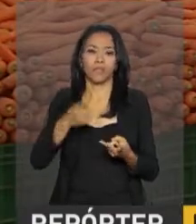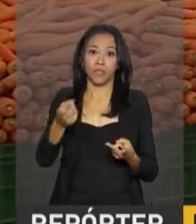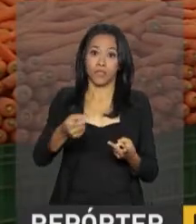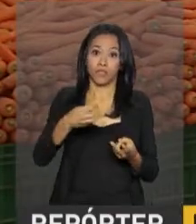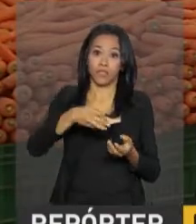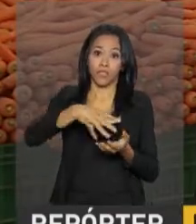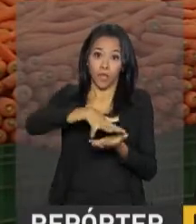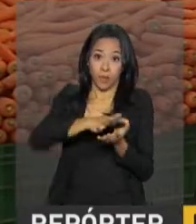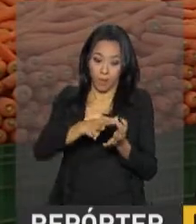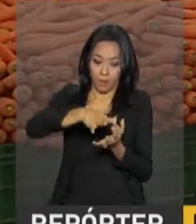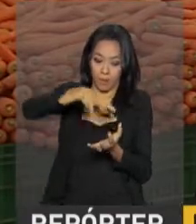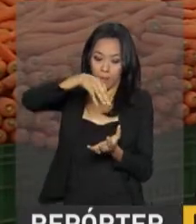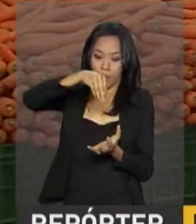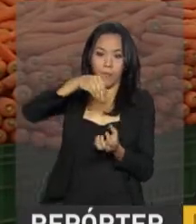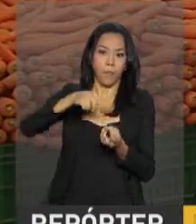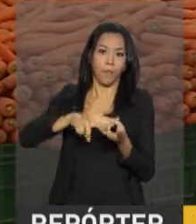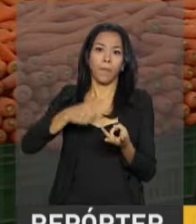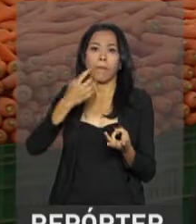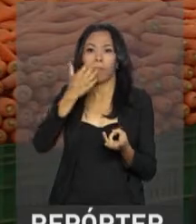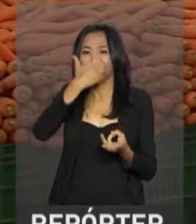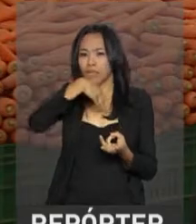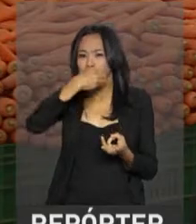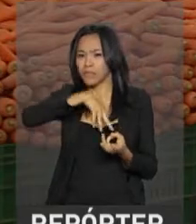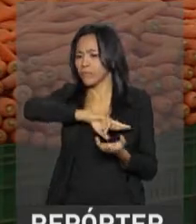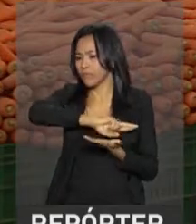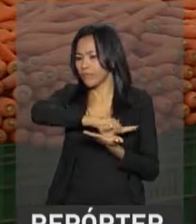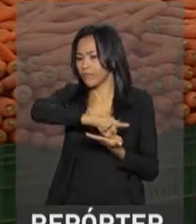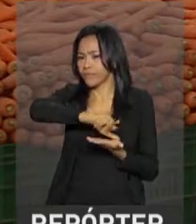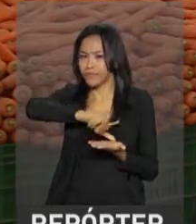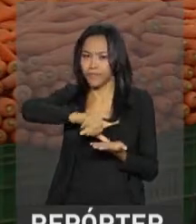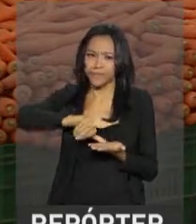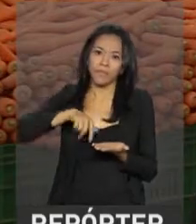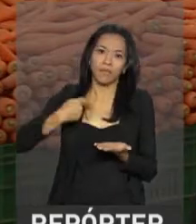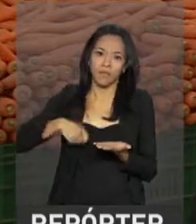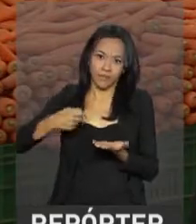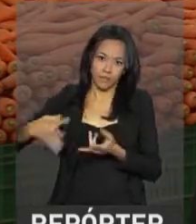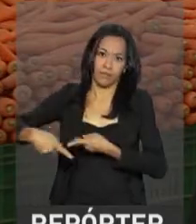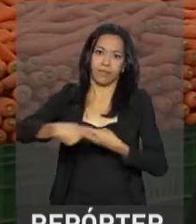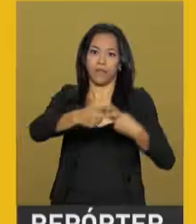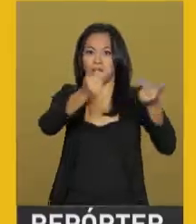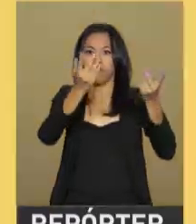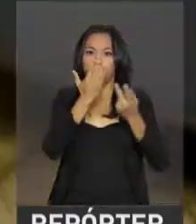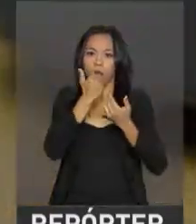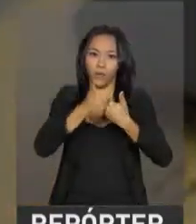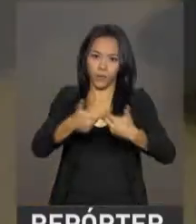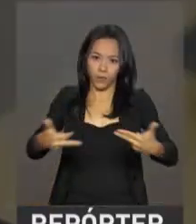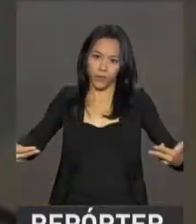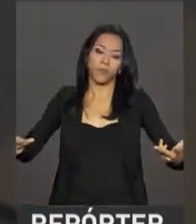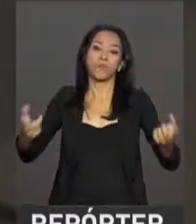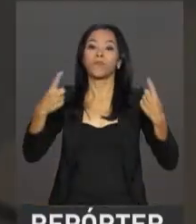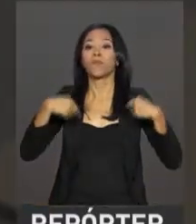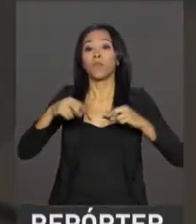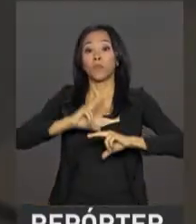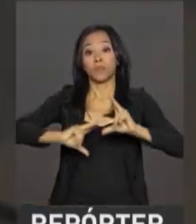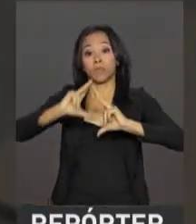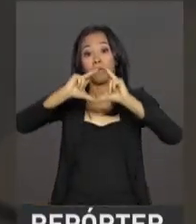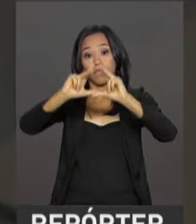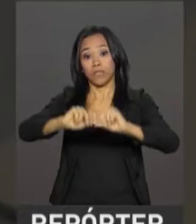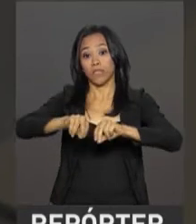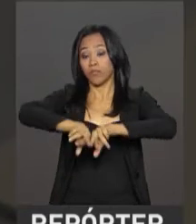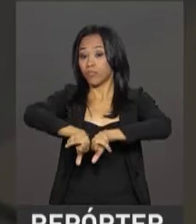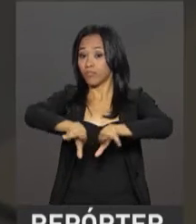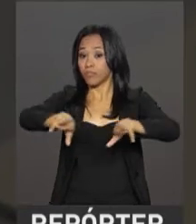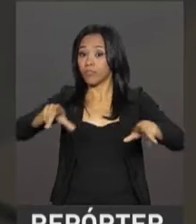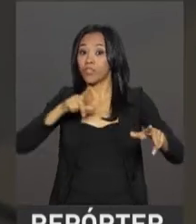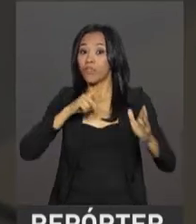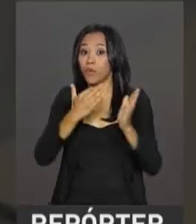pêssego e todas as frutas que for necessário para sair eu preciso este ano está bom já os presentes em geral tiveram um pequeno aumento